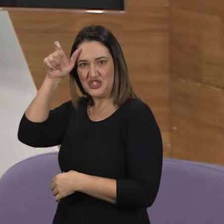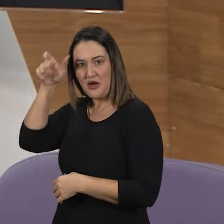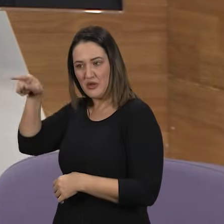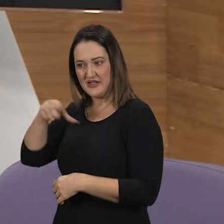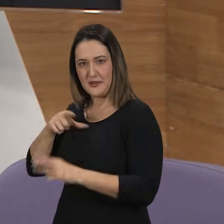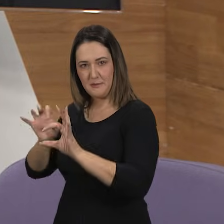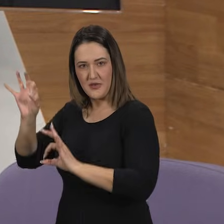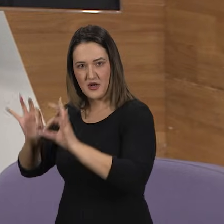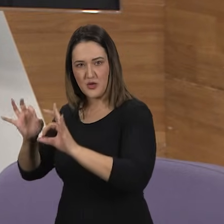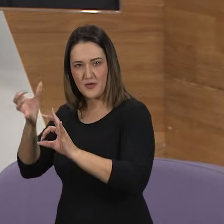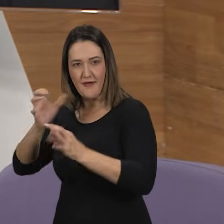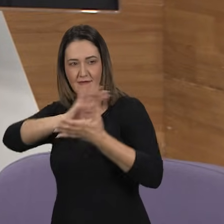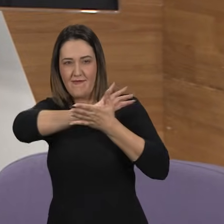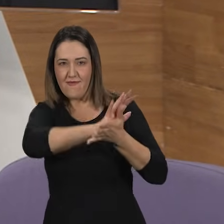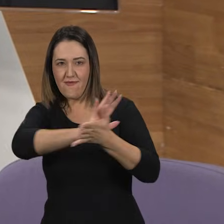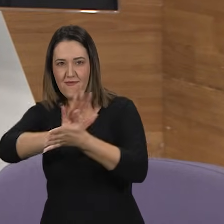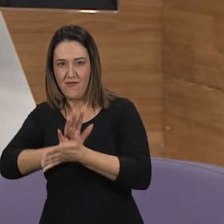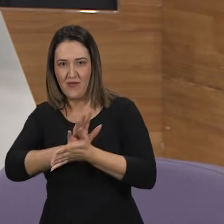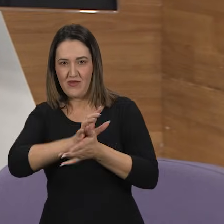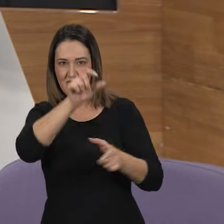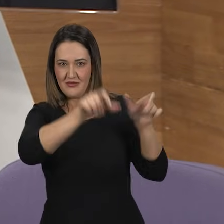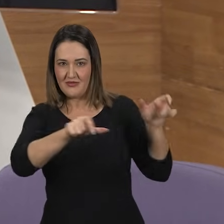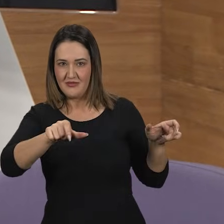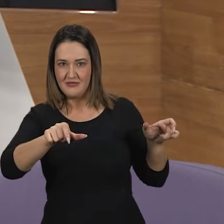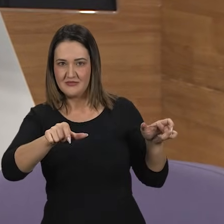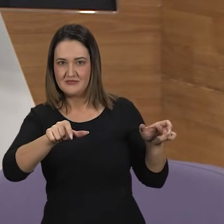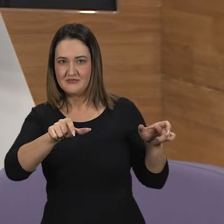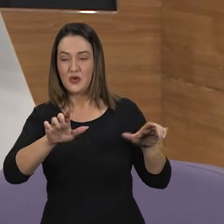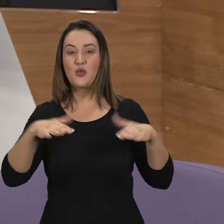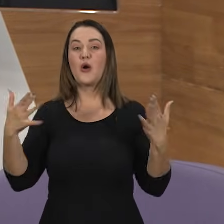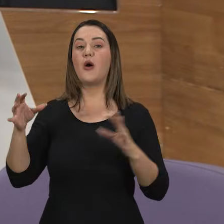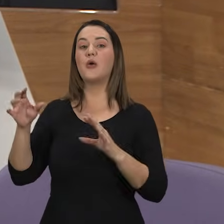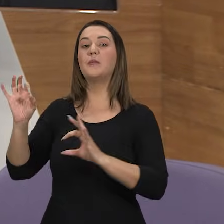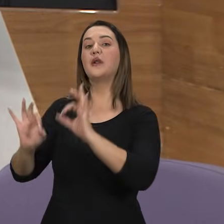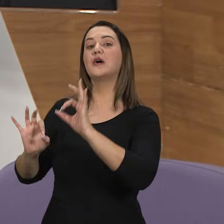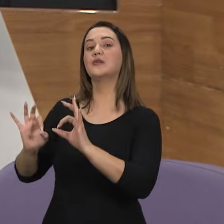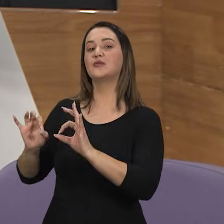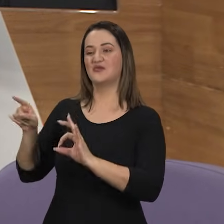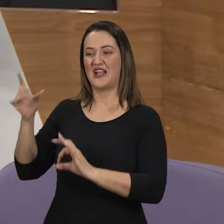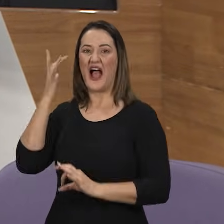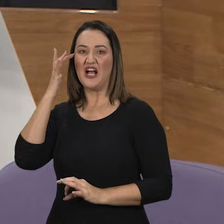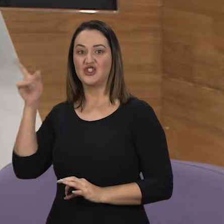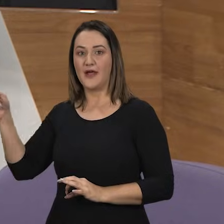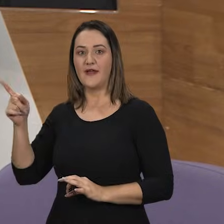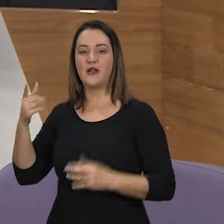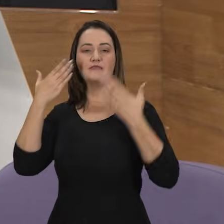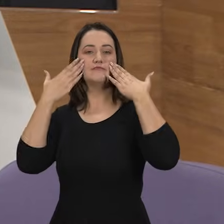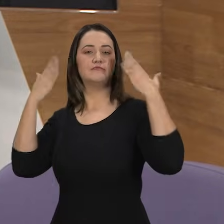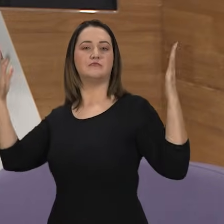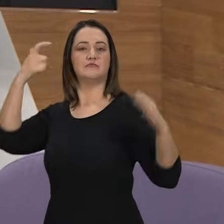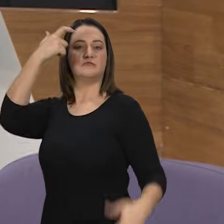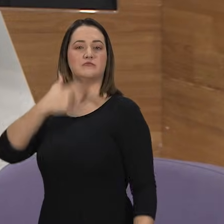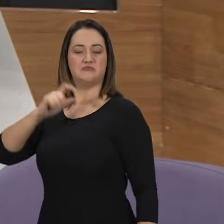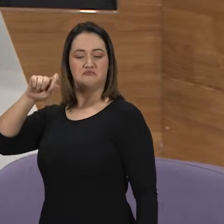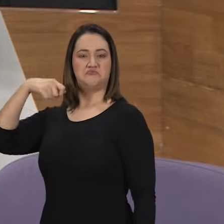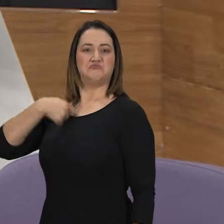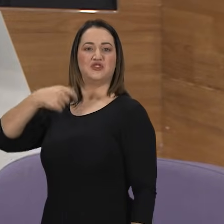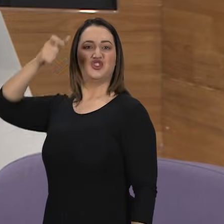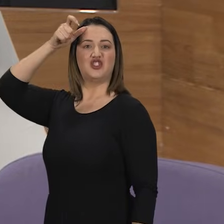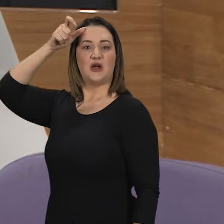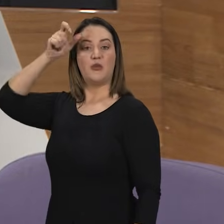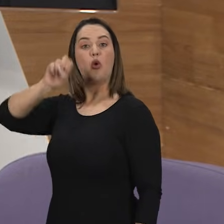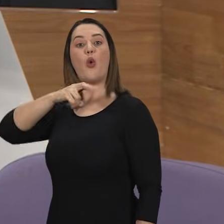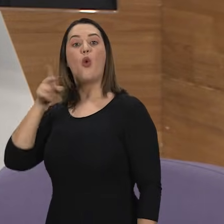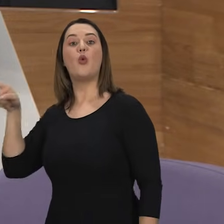plano para destruir as pessoas? Que plano é esse? Você acha que o diabo usa um plano explícito, de